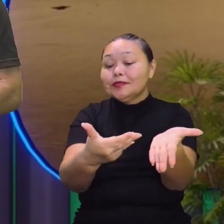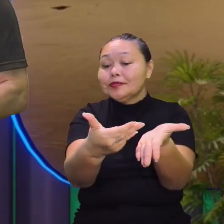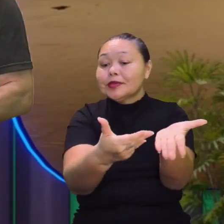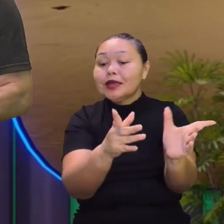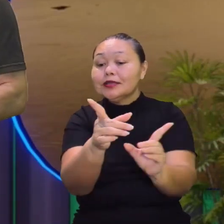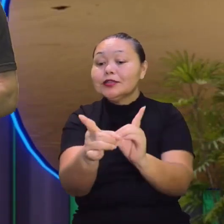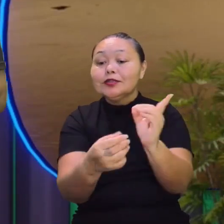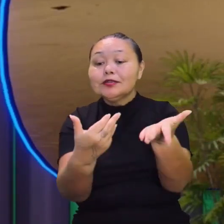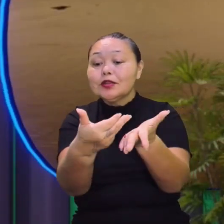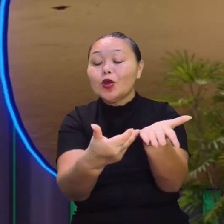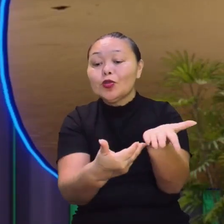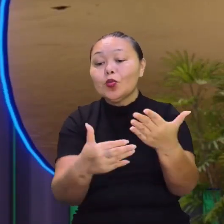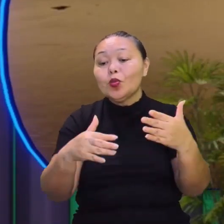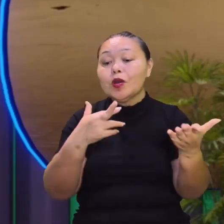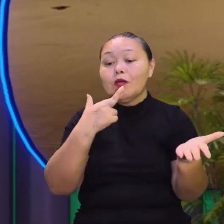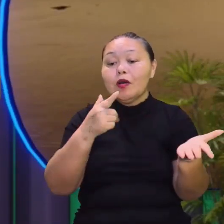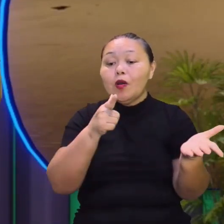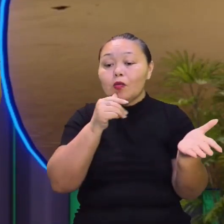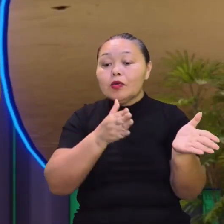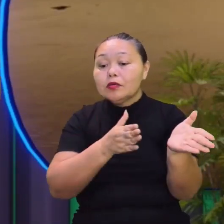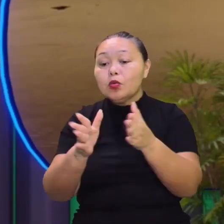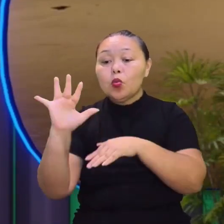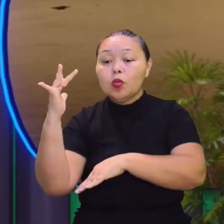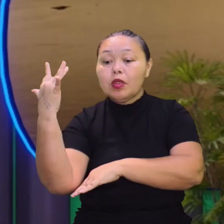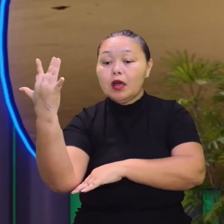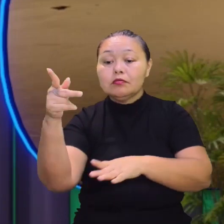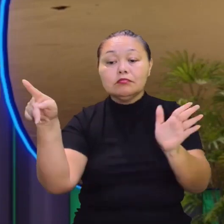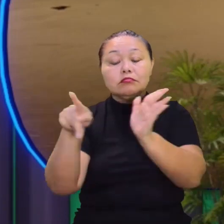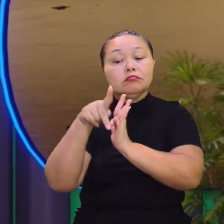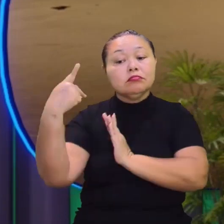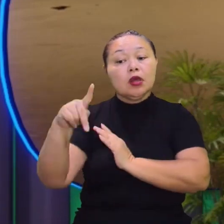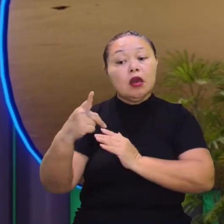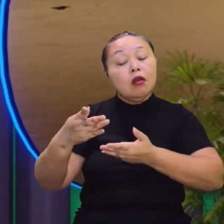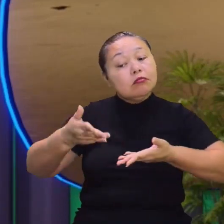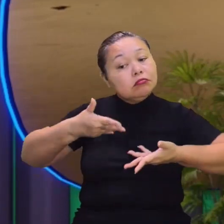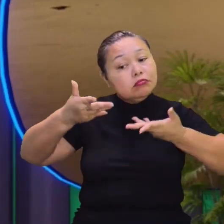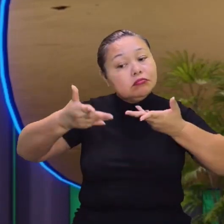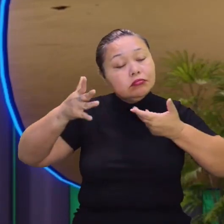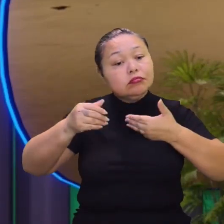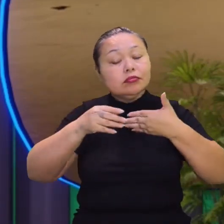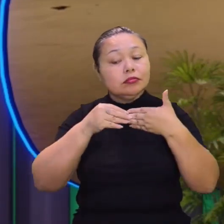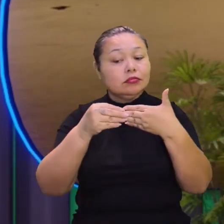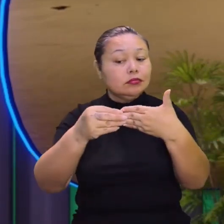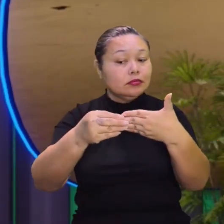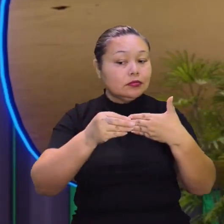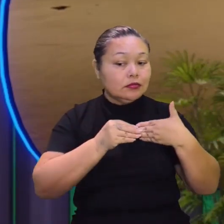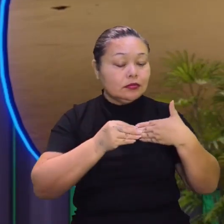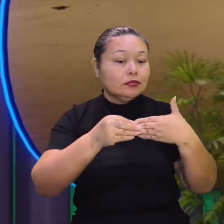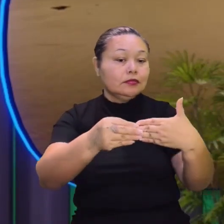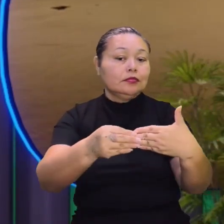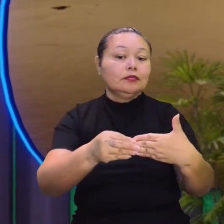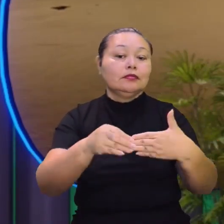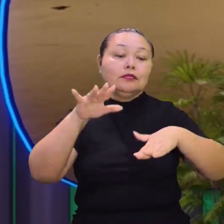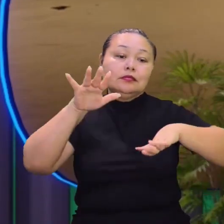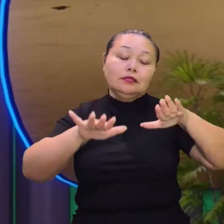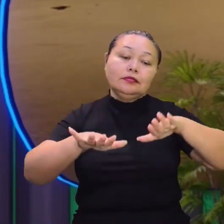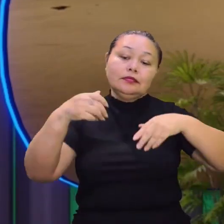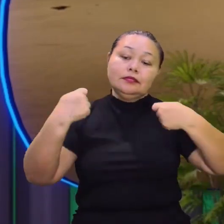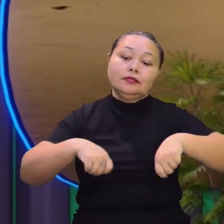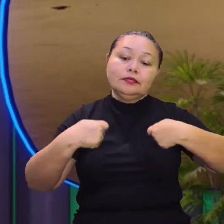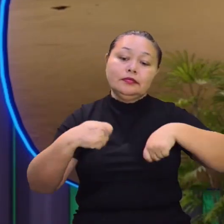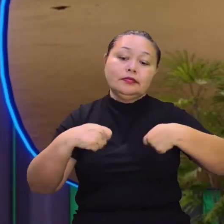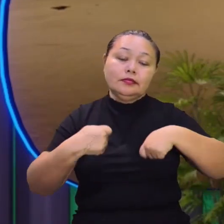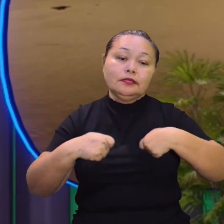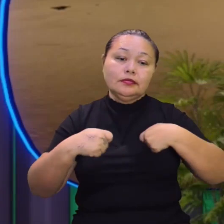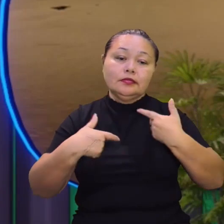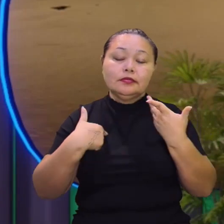própria dinâmica do rio, né, a dinâmica natural, vai favorecer esse transporte, essa locomoção. E aí precisa